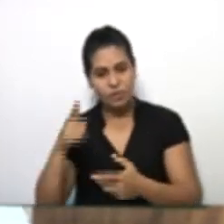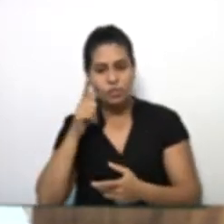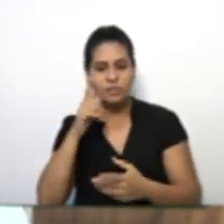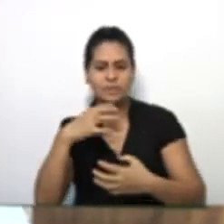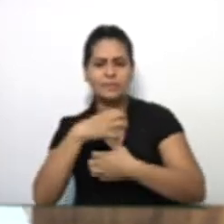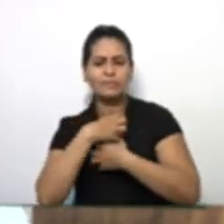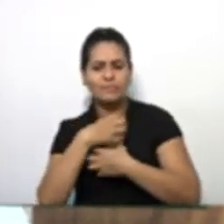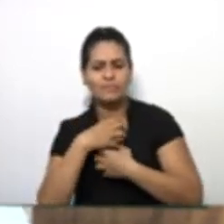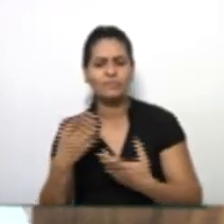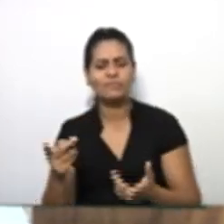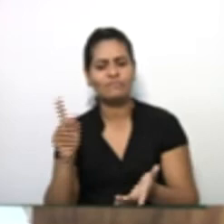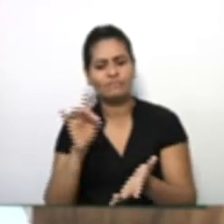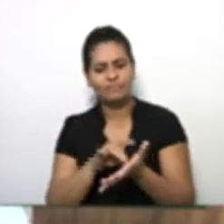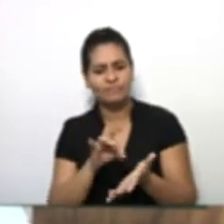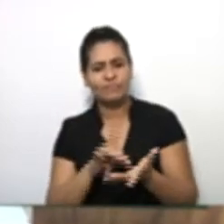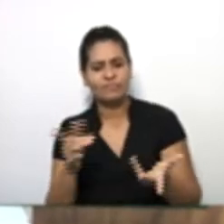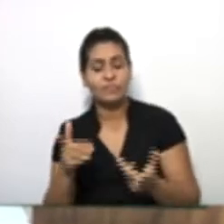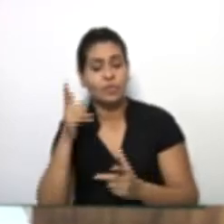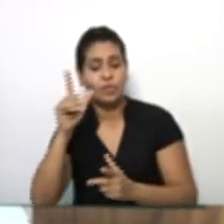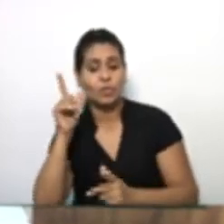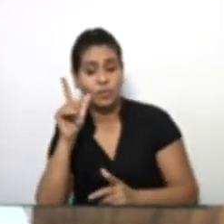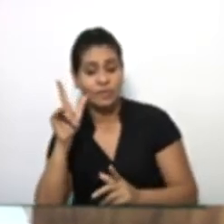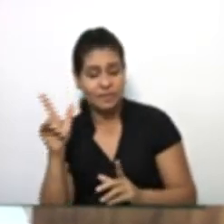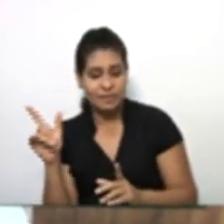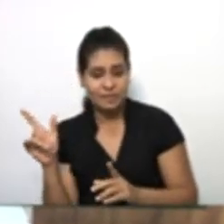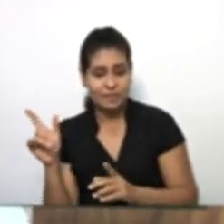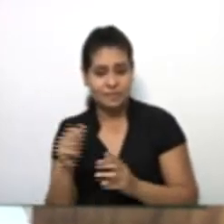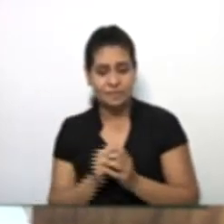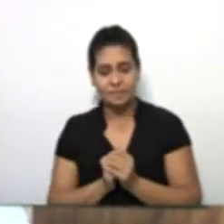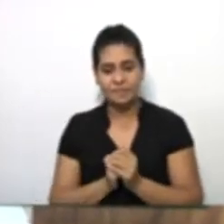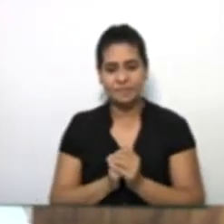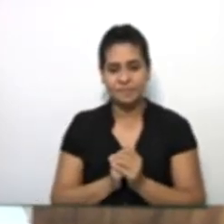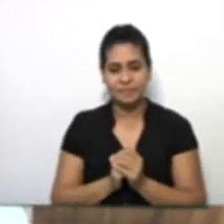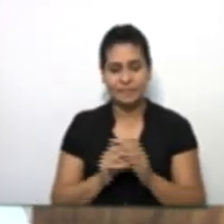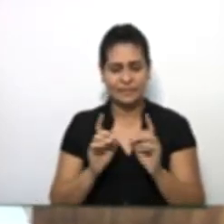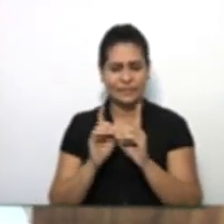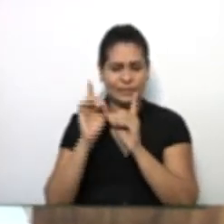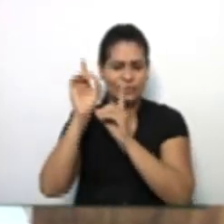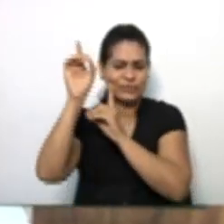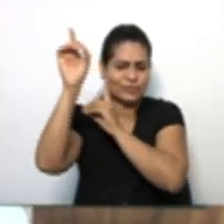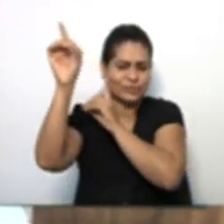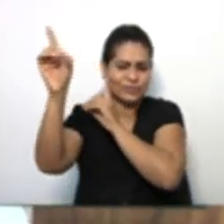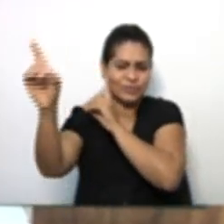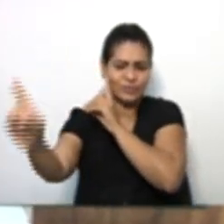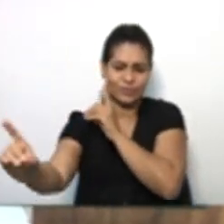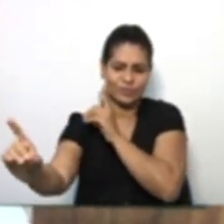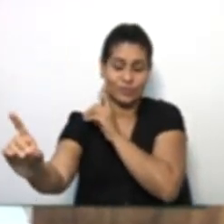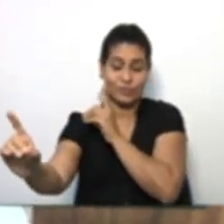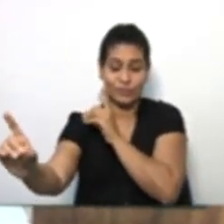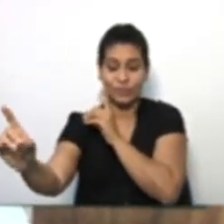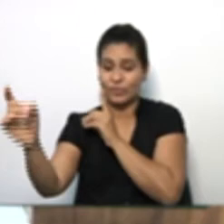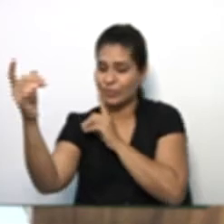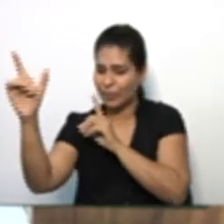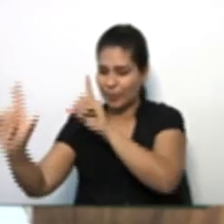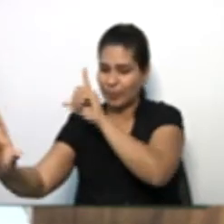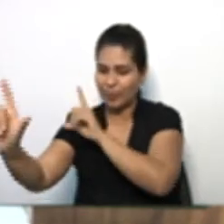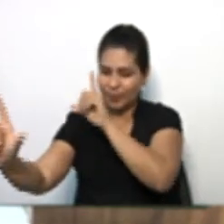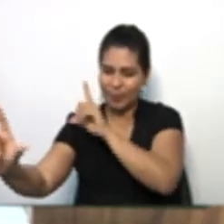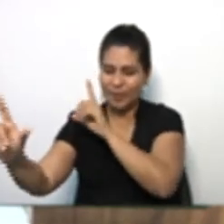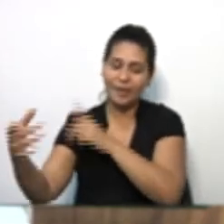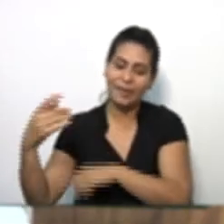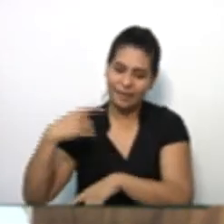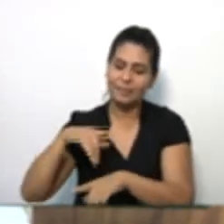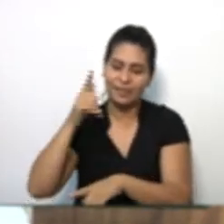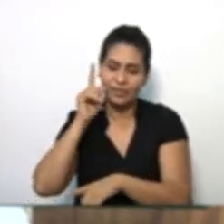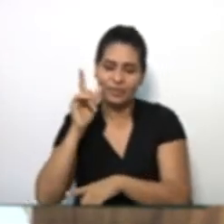senti-los, né? Sentir que nós estamos, embora distantes pela, né, virtualmente, né, distantes,